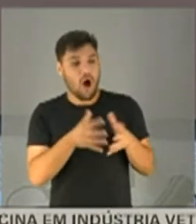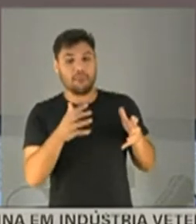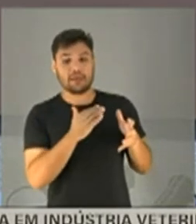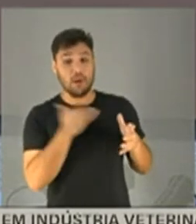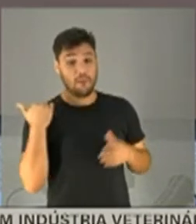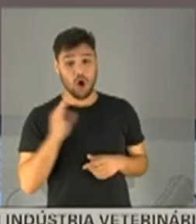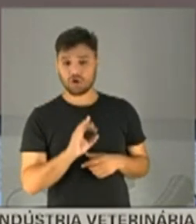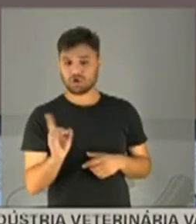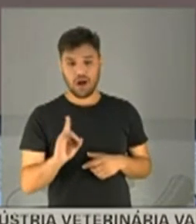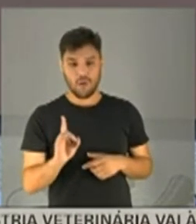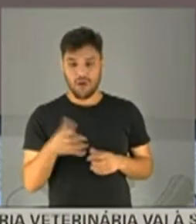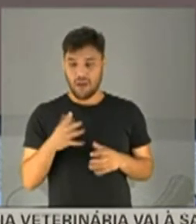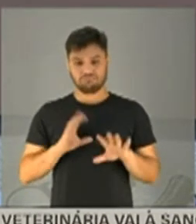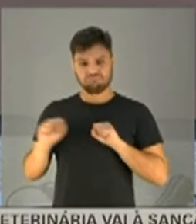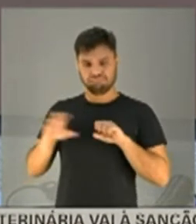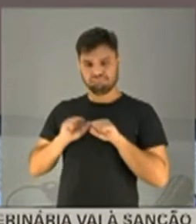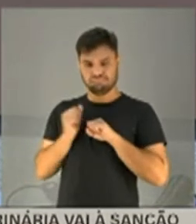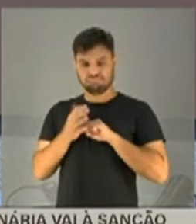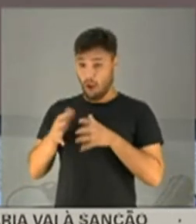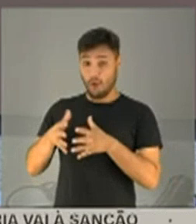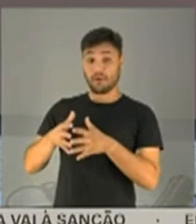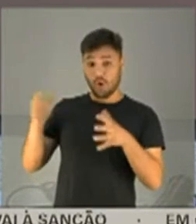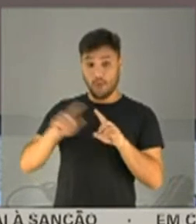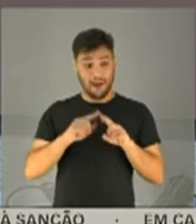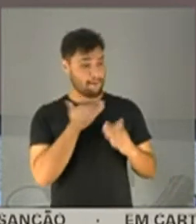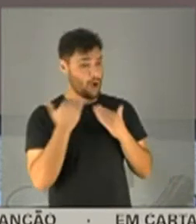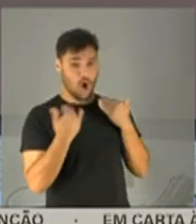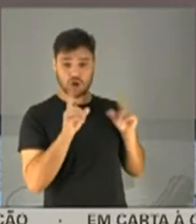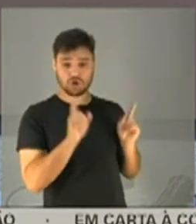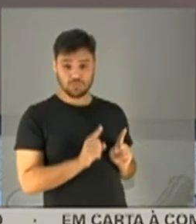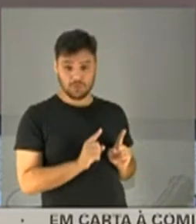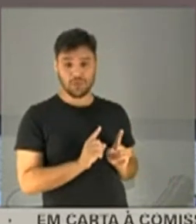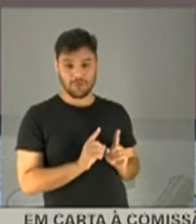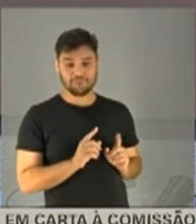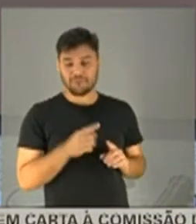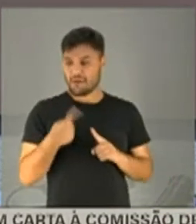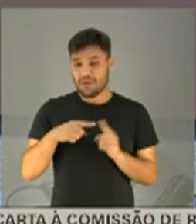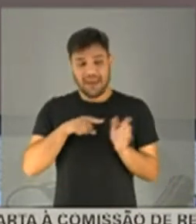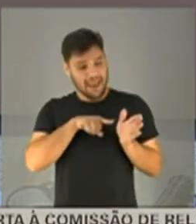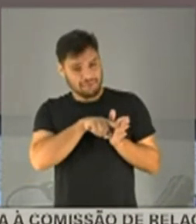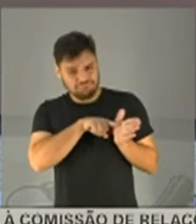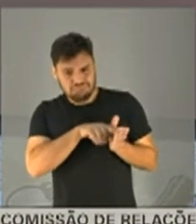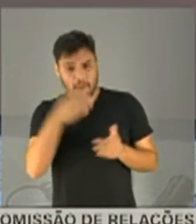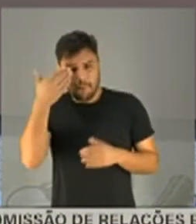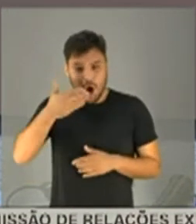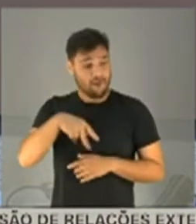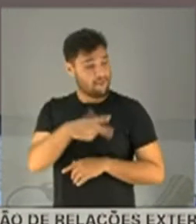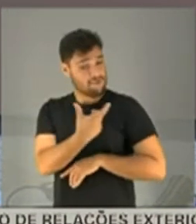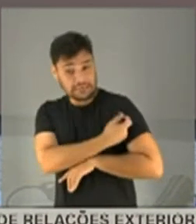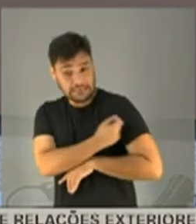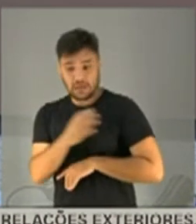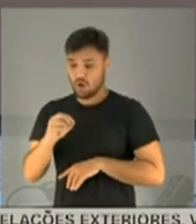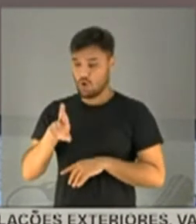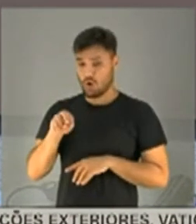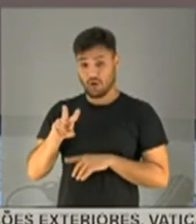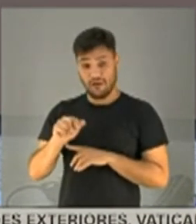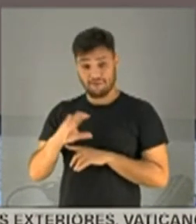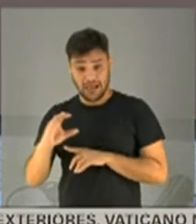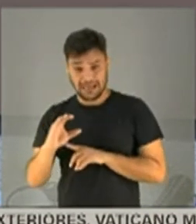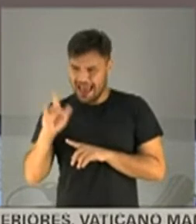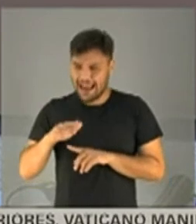mesma proporção de mortes. Por quê? Como os estudos já tinham mostrado, as vacinas, e especialmente a Coronavac, ela é